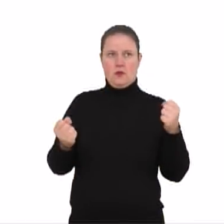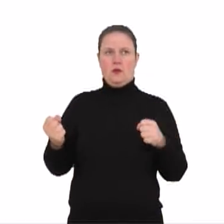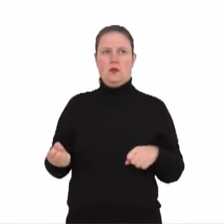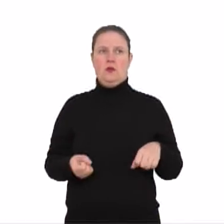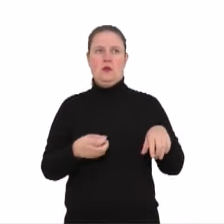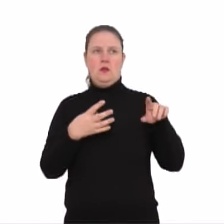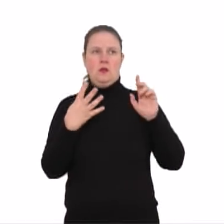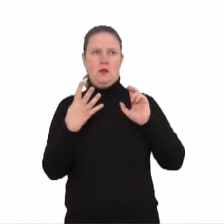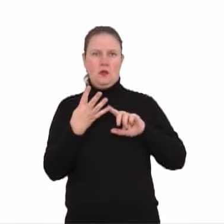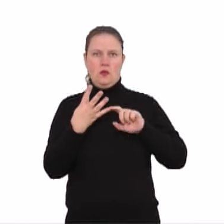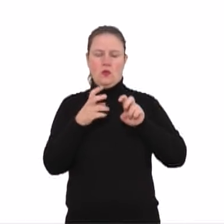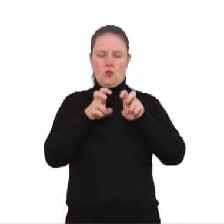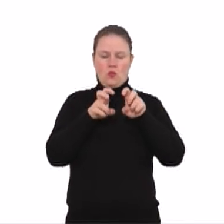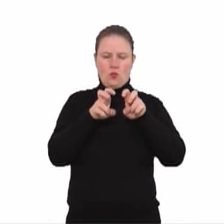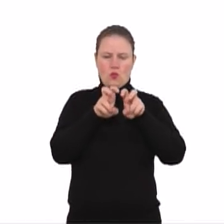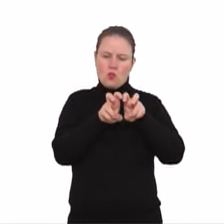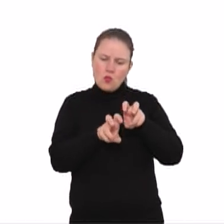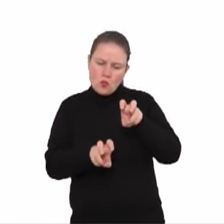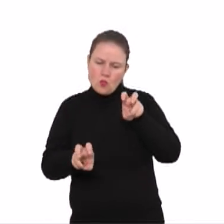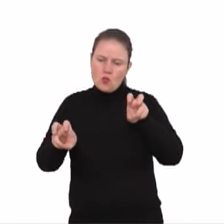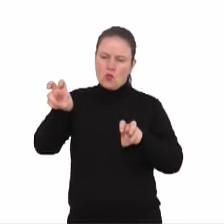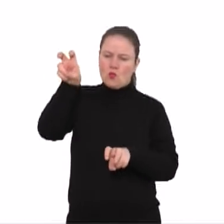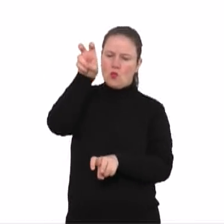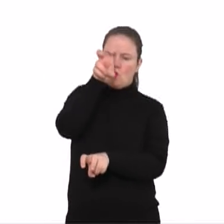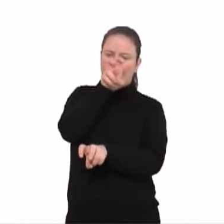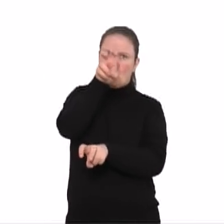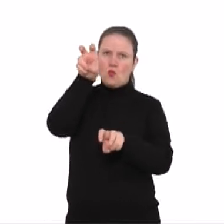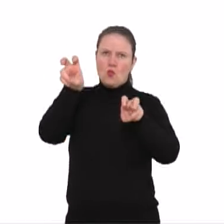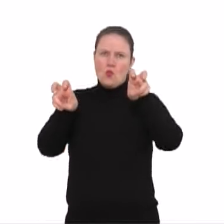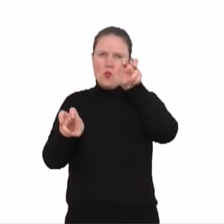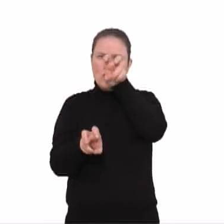a Ferris wheel e merry-go-round.